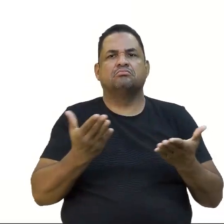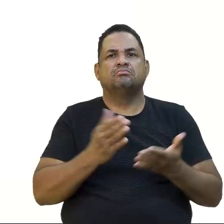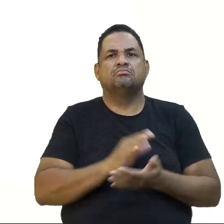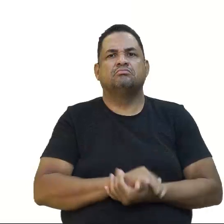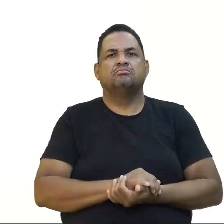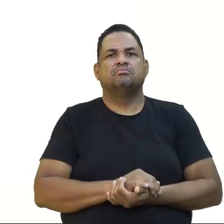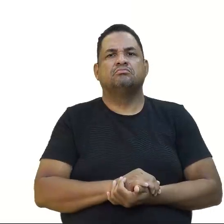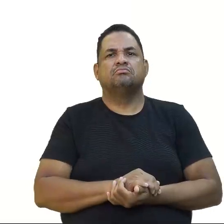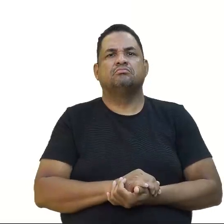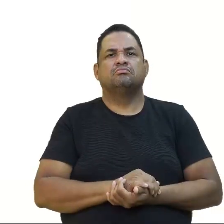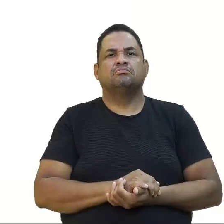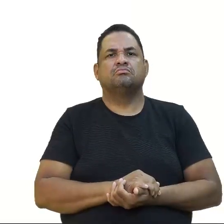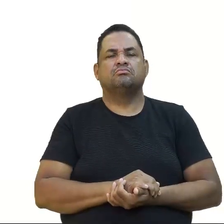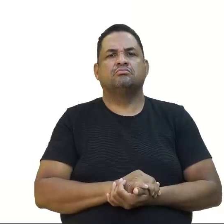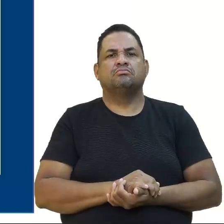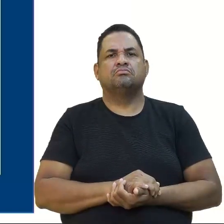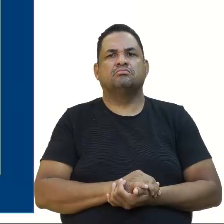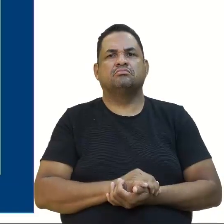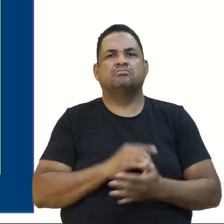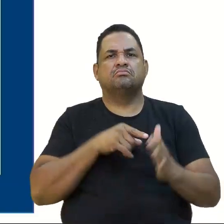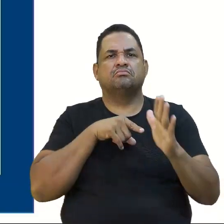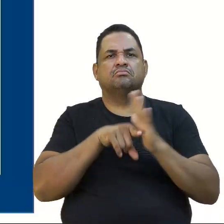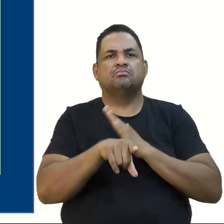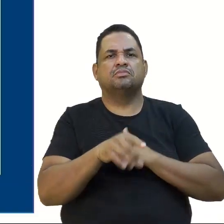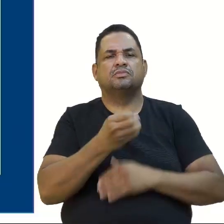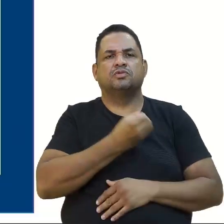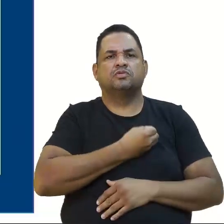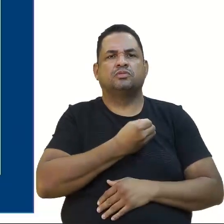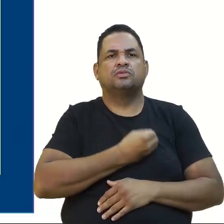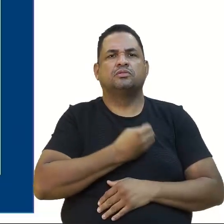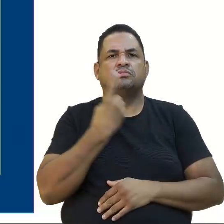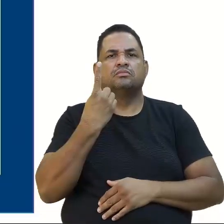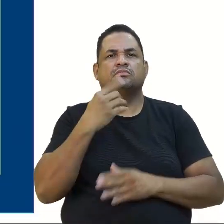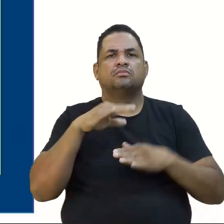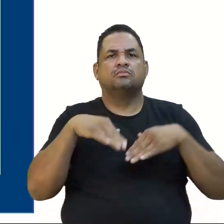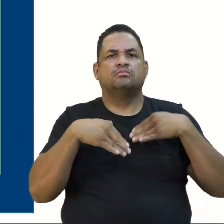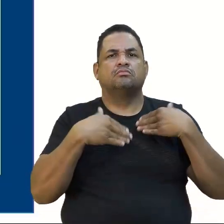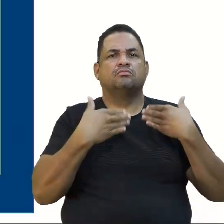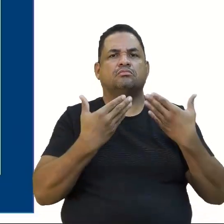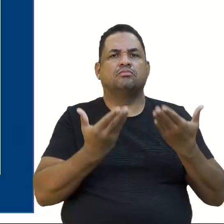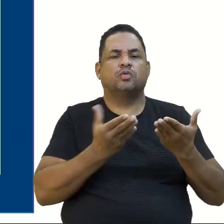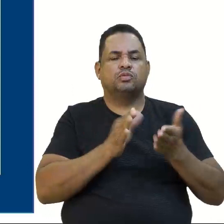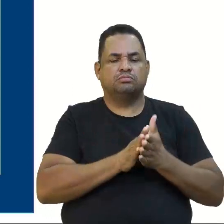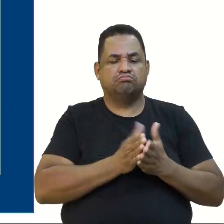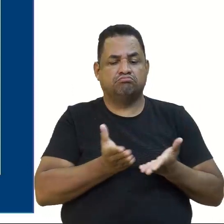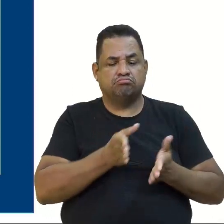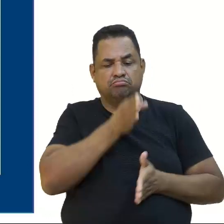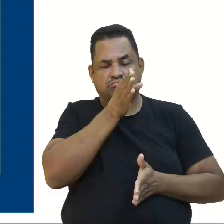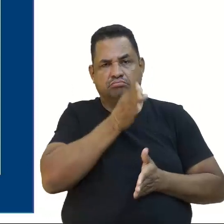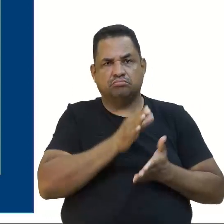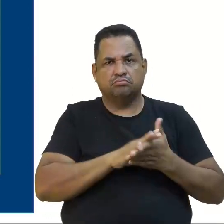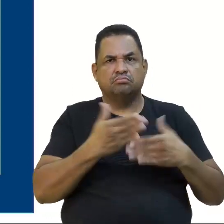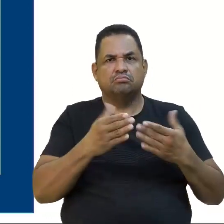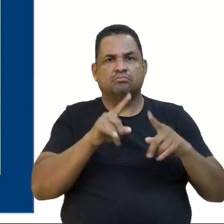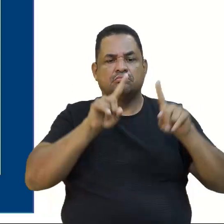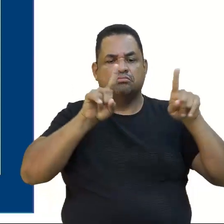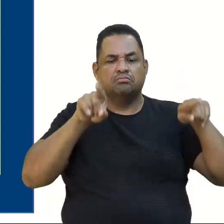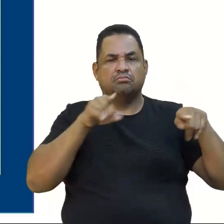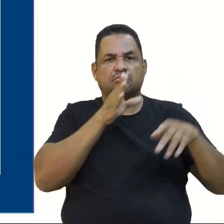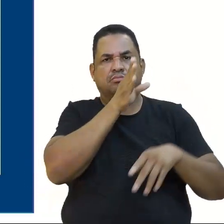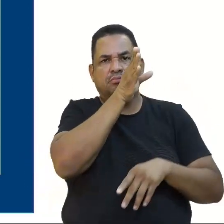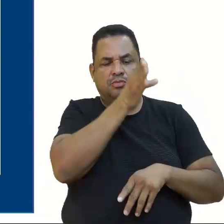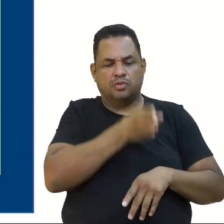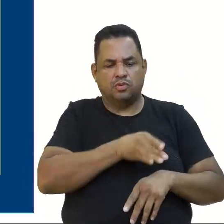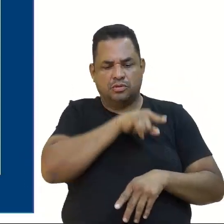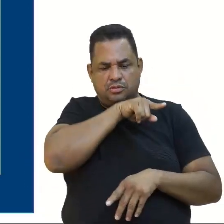quiz. Então vamos começar assim. Pergunta de número 1. Qual é a posição, aí, parênteses, coluna